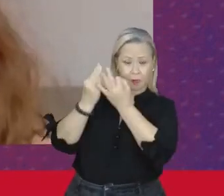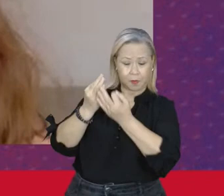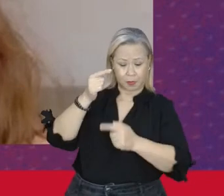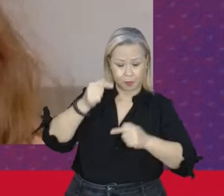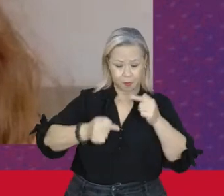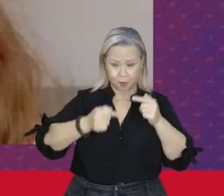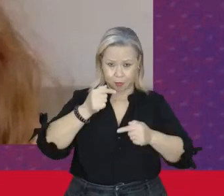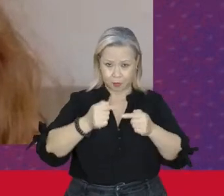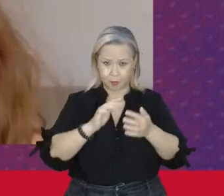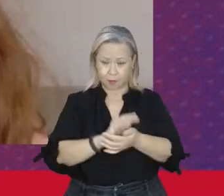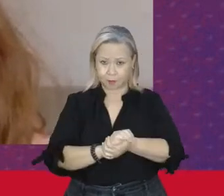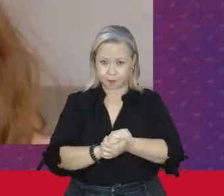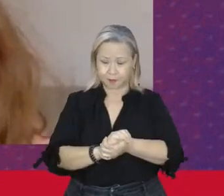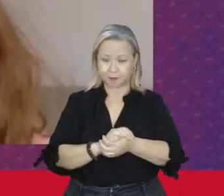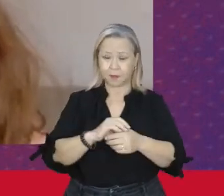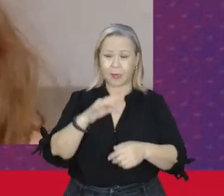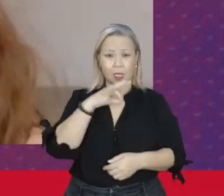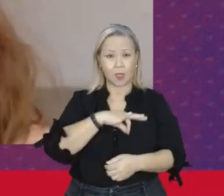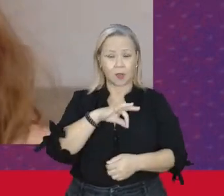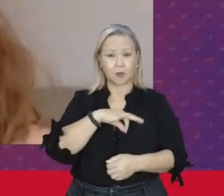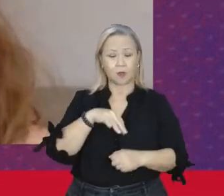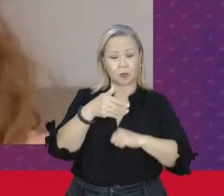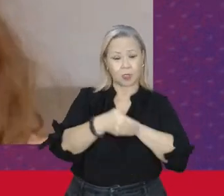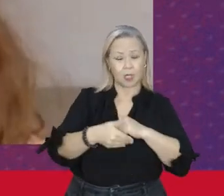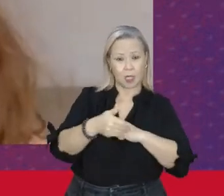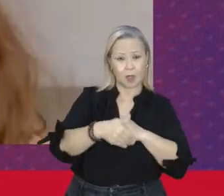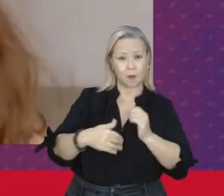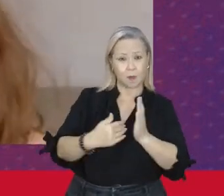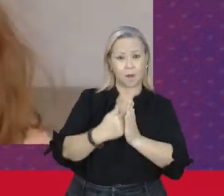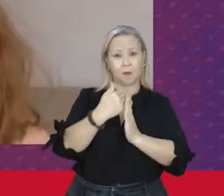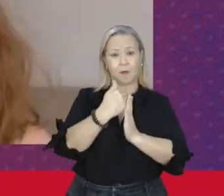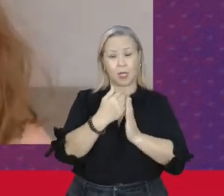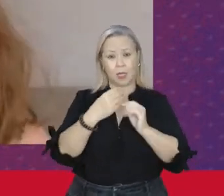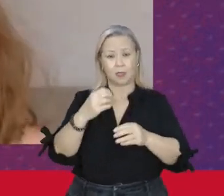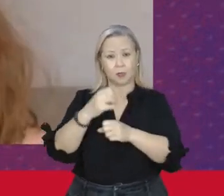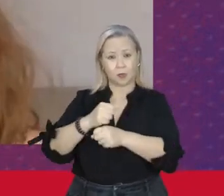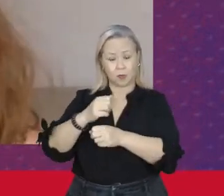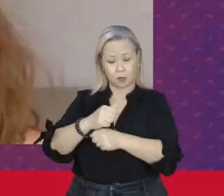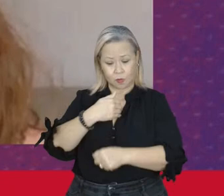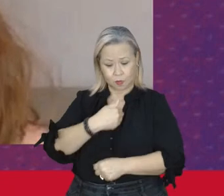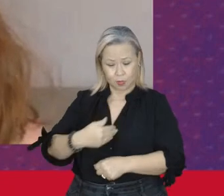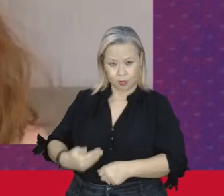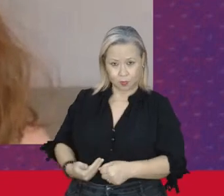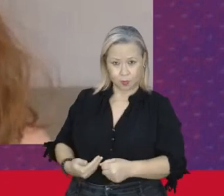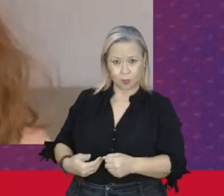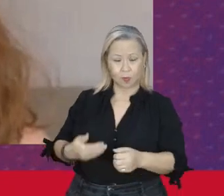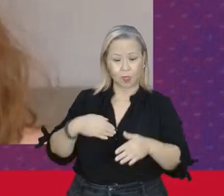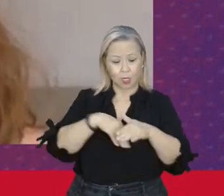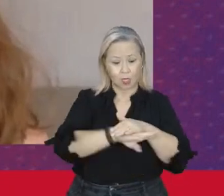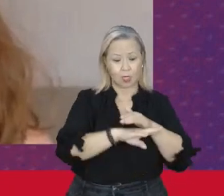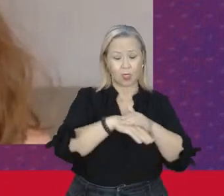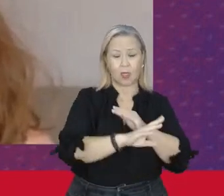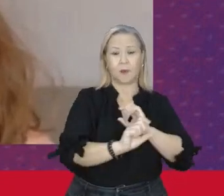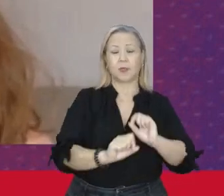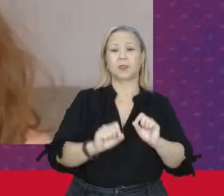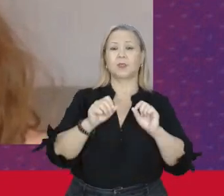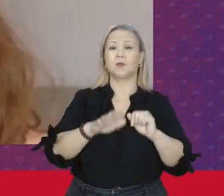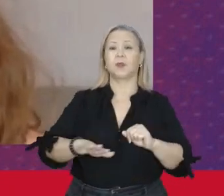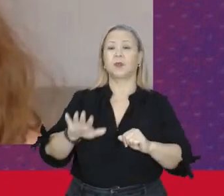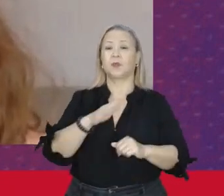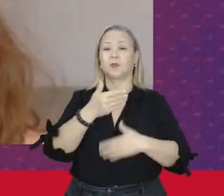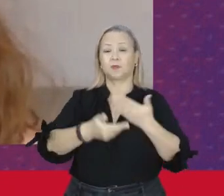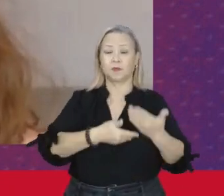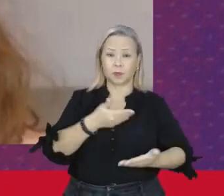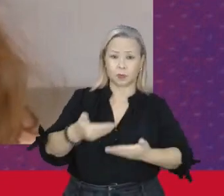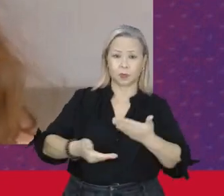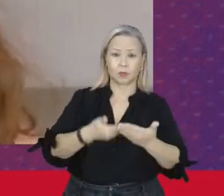política do salário mínimo, enfim, políticas de compras públicas, de abastecimento, que foram todas